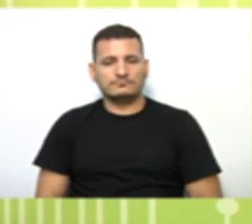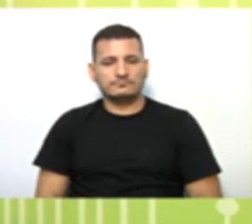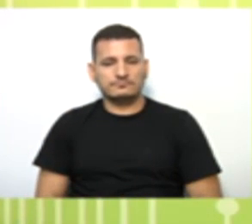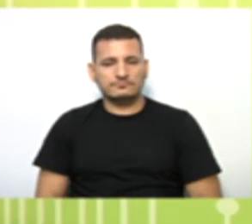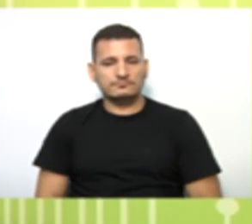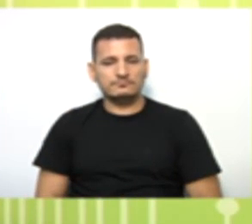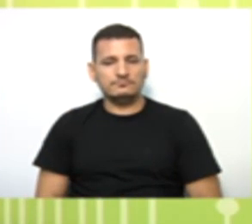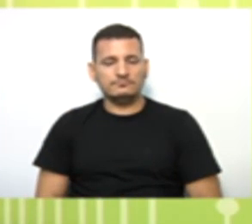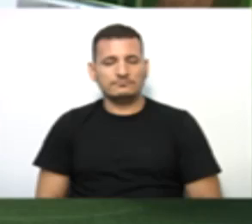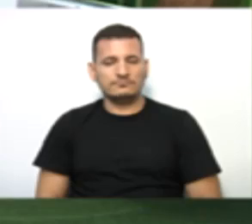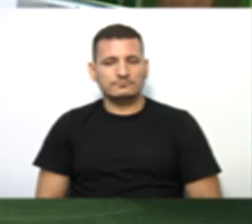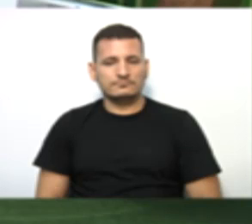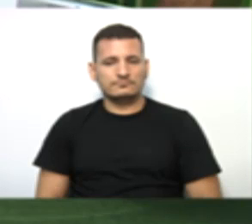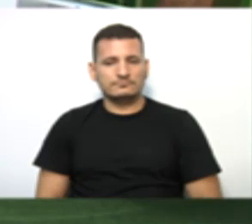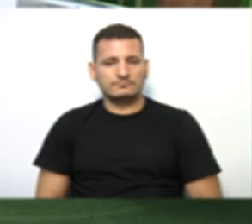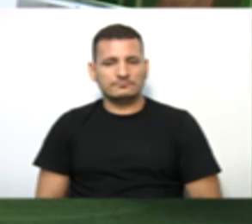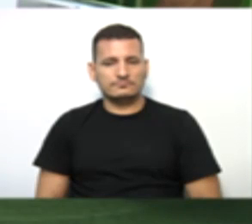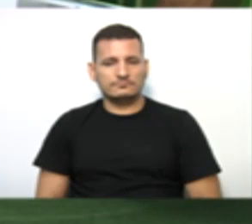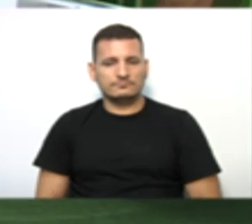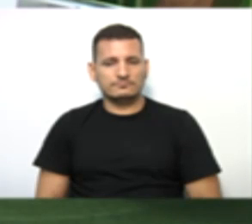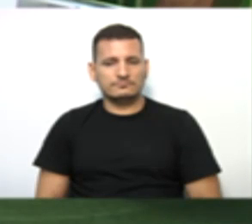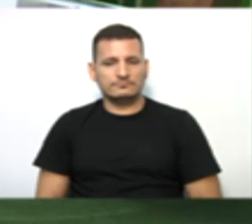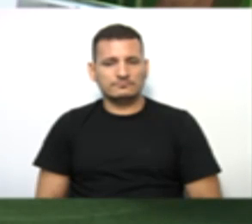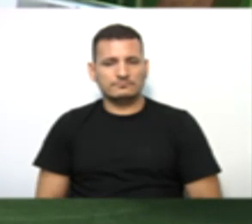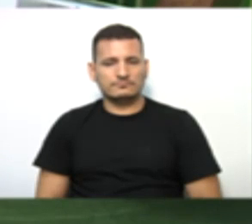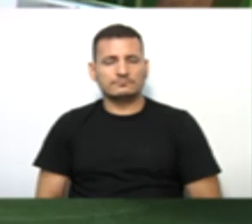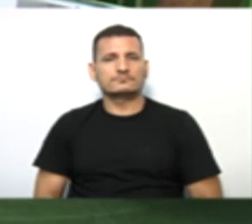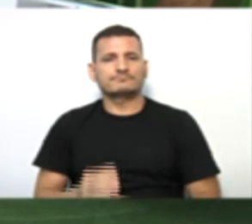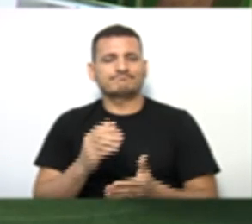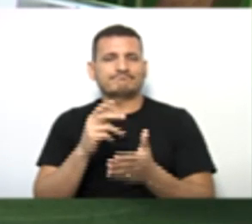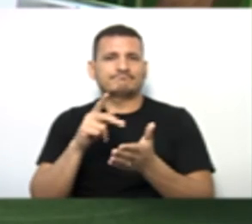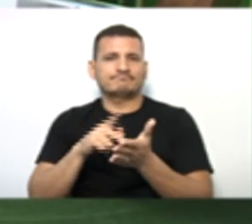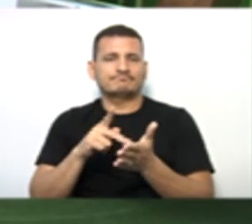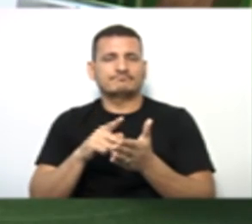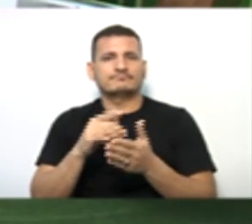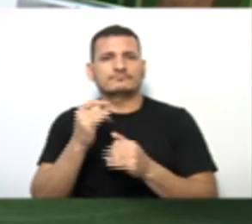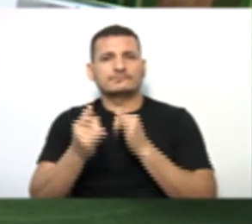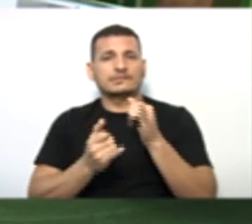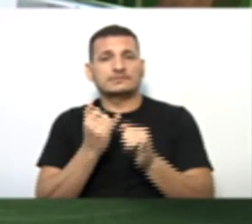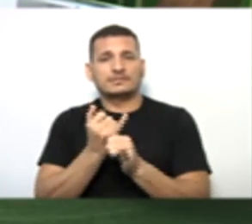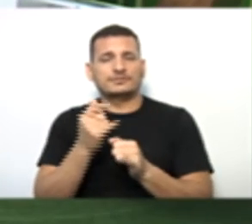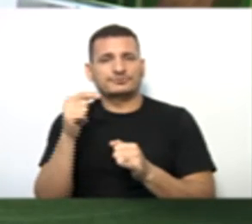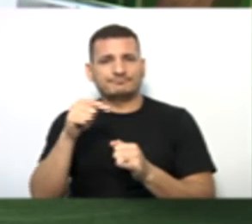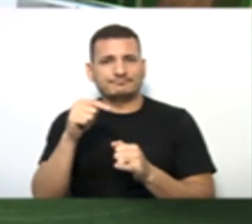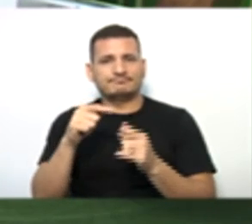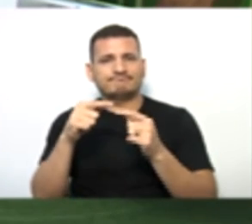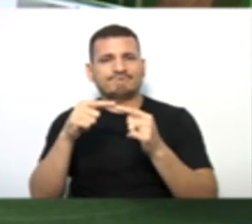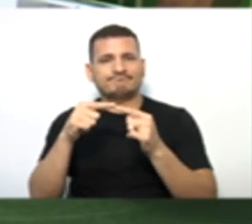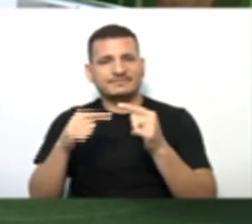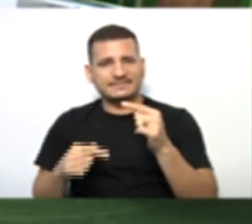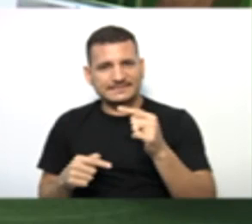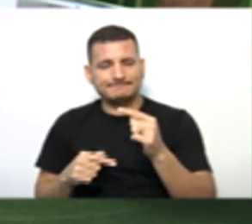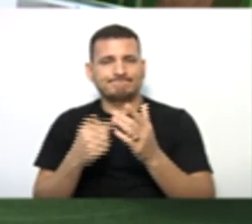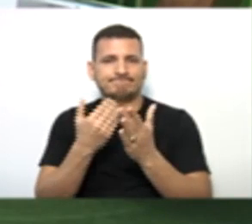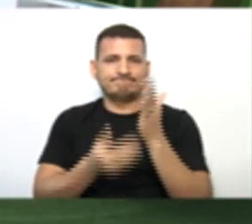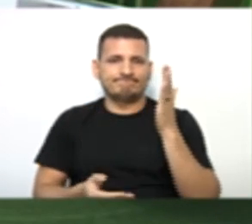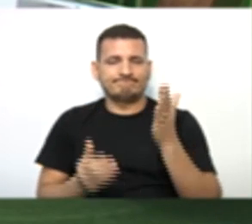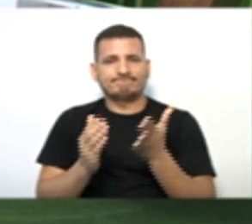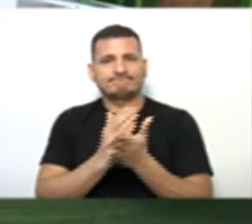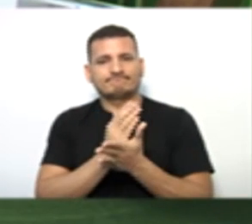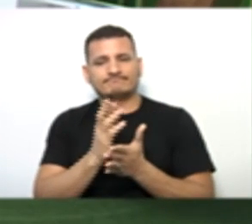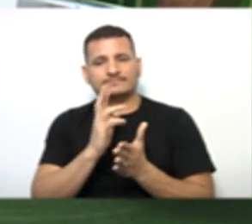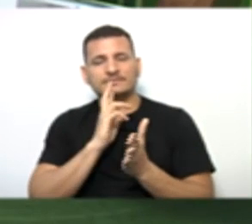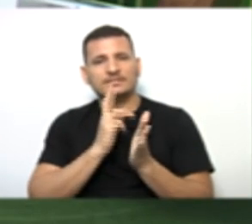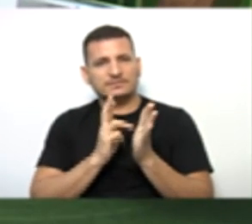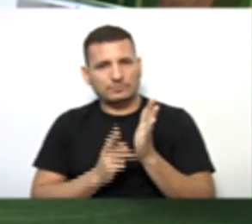fácil. Na verdade, aconteceu um problema, que a internet caiu. Ah, professor, tranquilo. Eu perdi algumas respostas aqui, mas